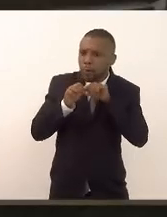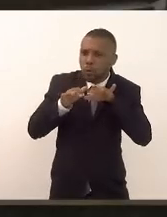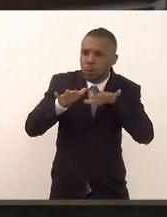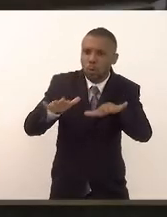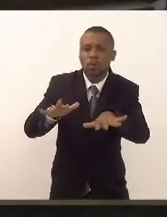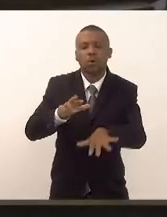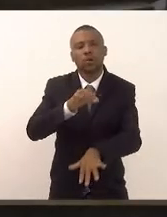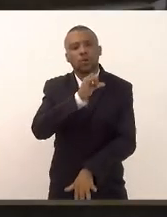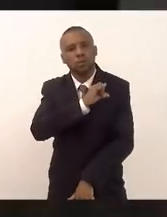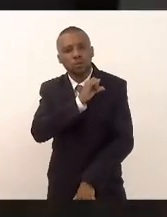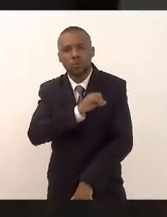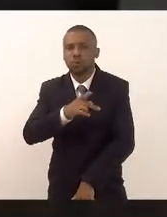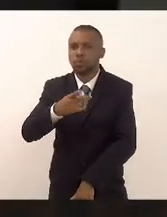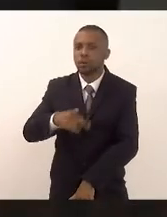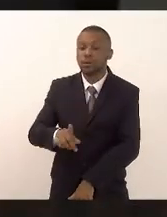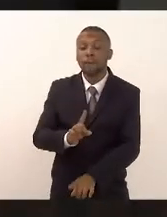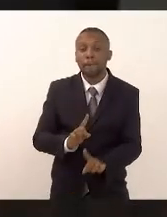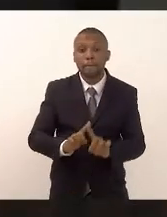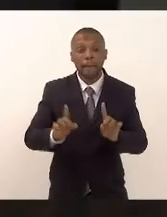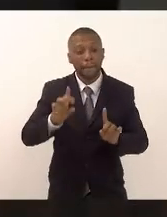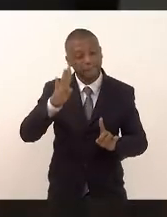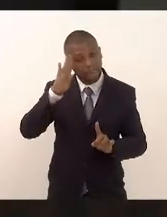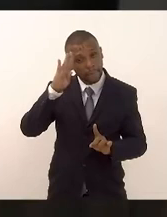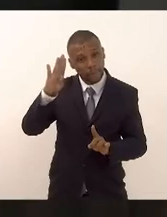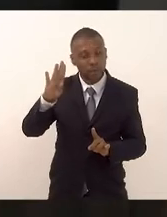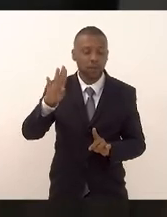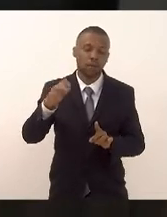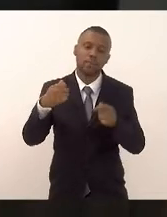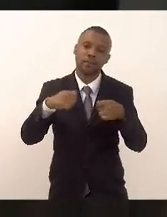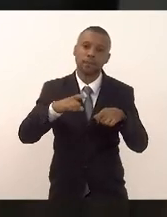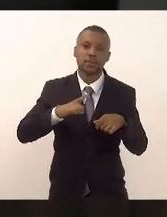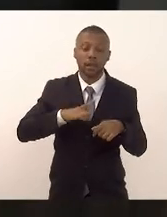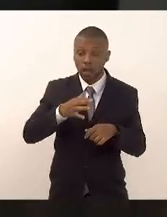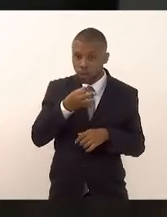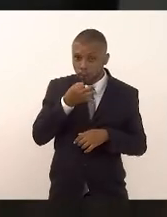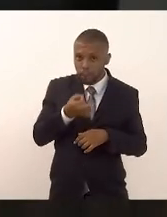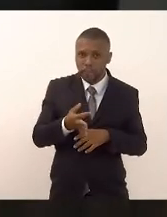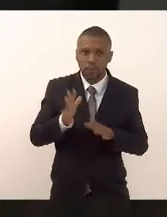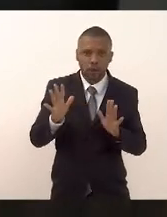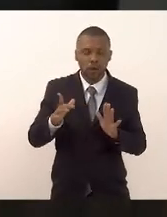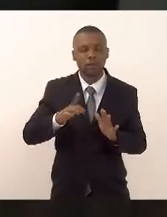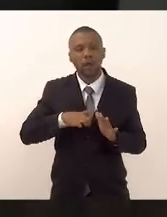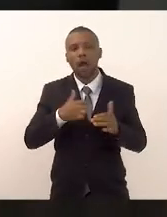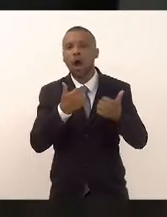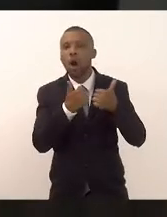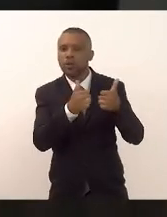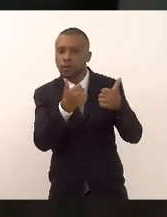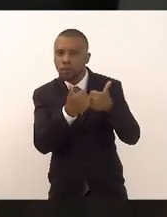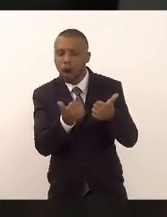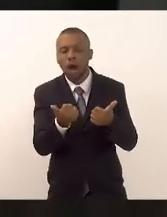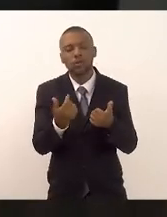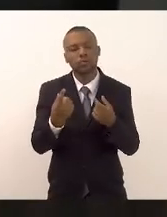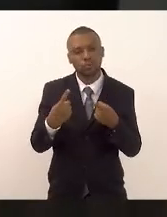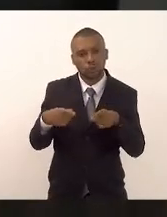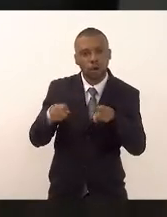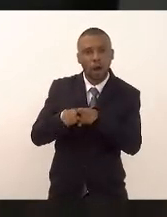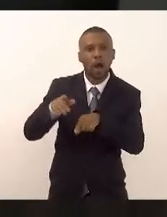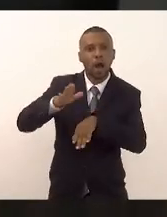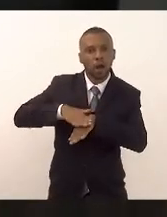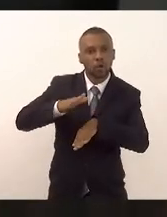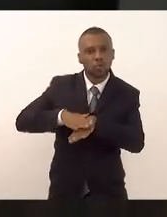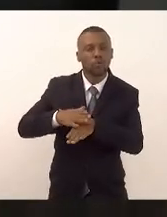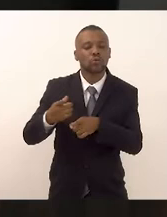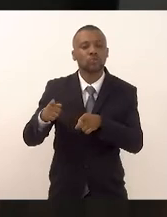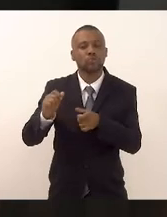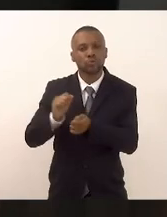Rio de Janeiro. Mais ainda, além de ter que dar, na minha opinião, o transporte, eu sou autor, junto com o deputado Gilberto Palmares,